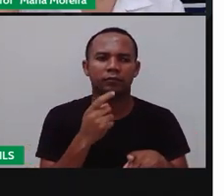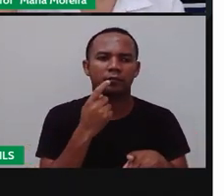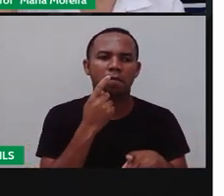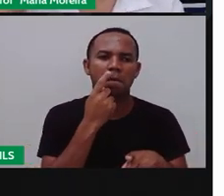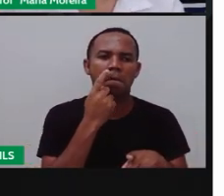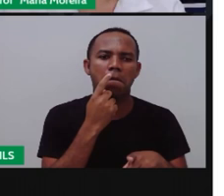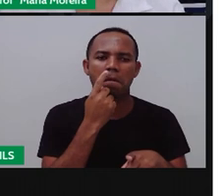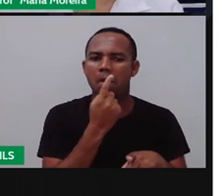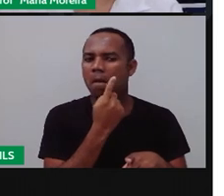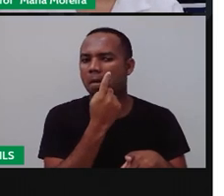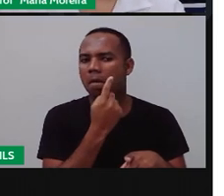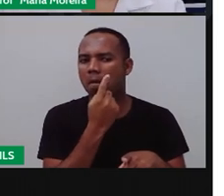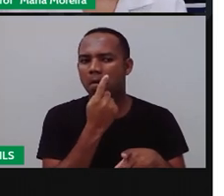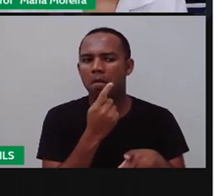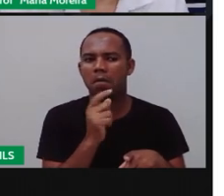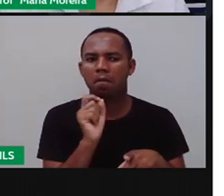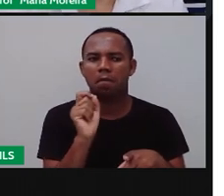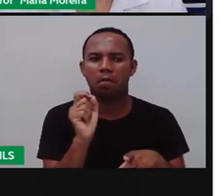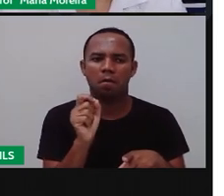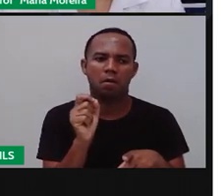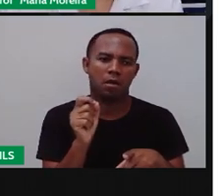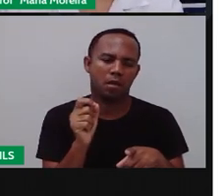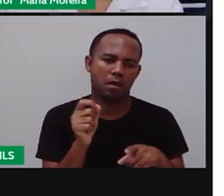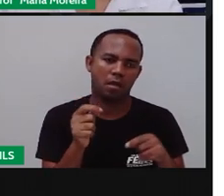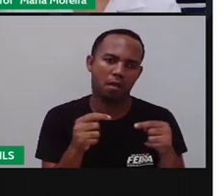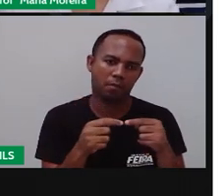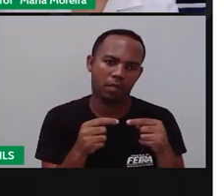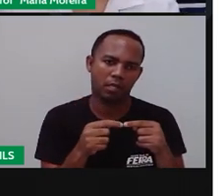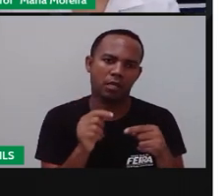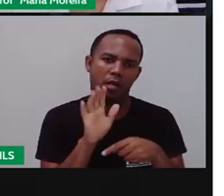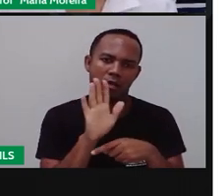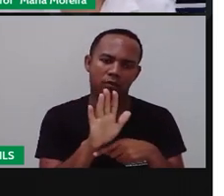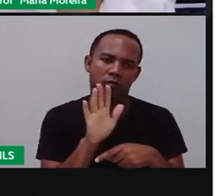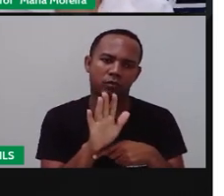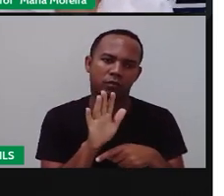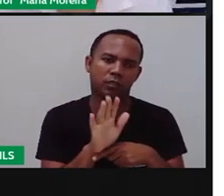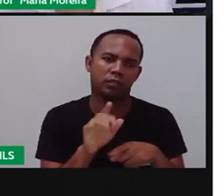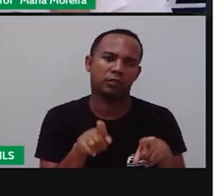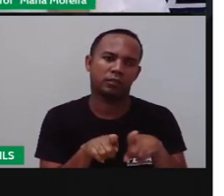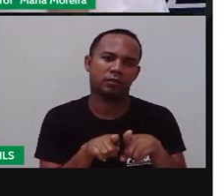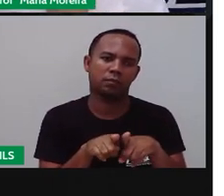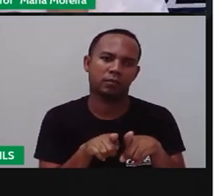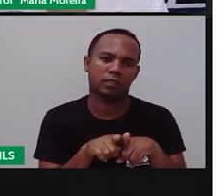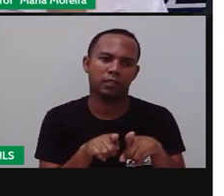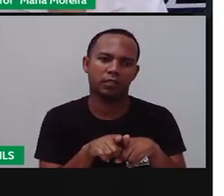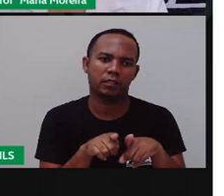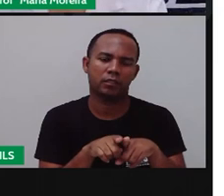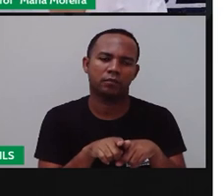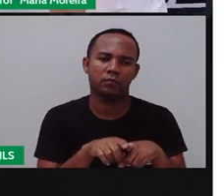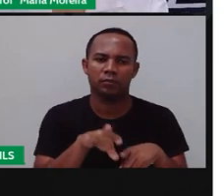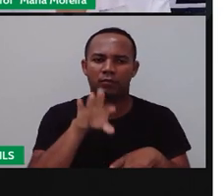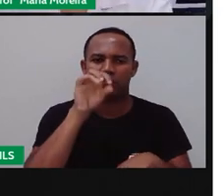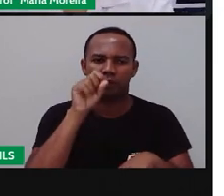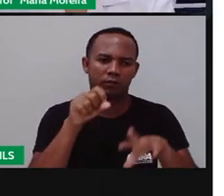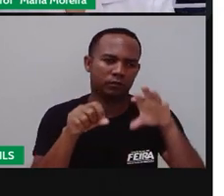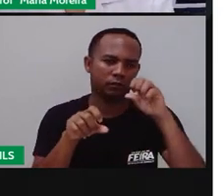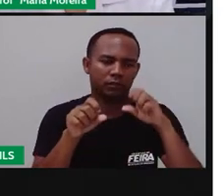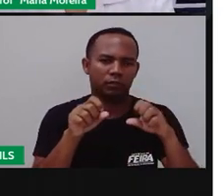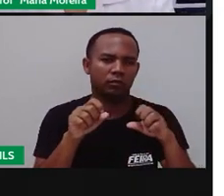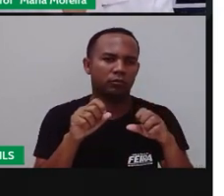esse buraquinho do nariz, tá? É, ajuda, na verdade, a captar o quê? Os odores que estão